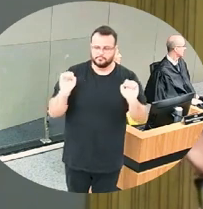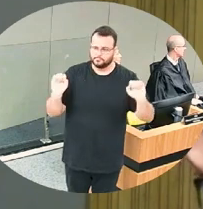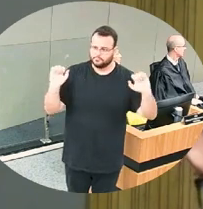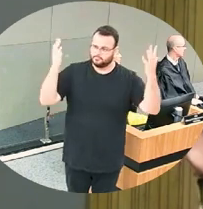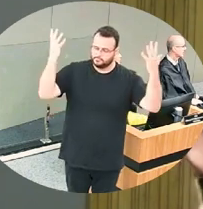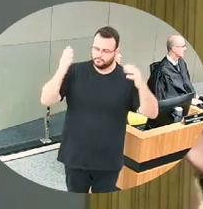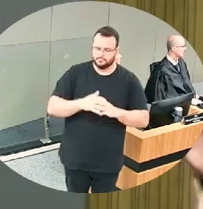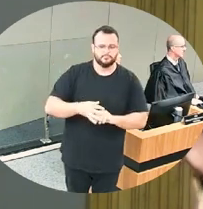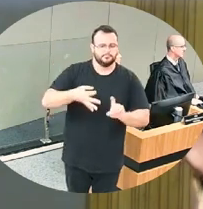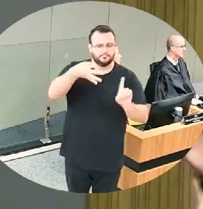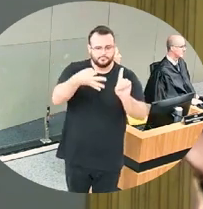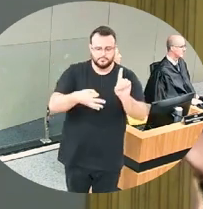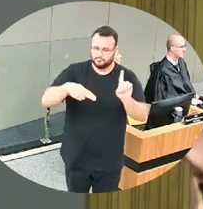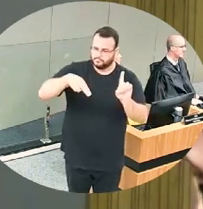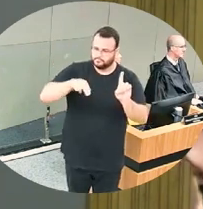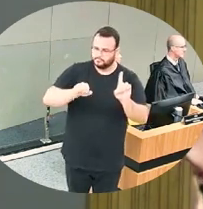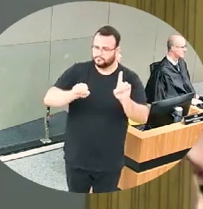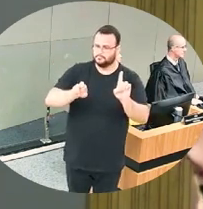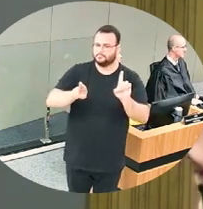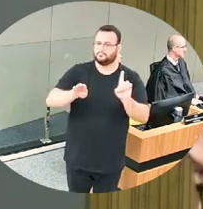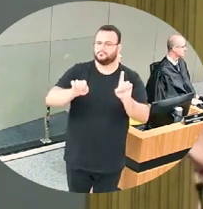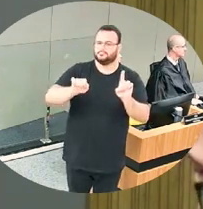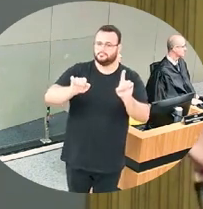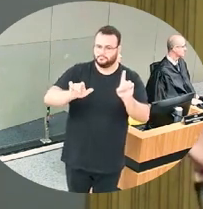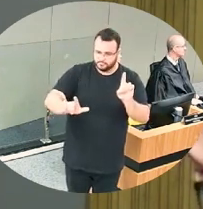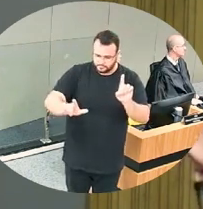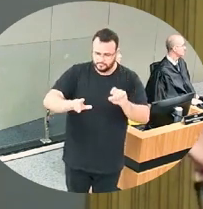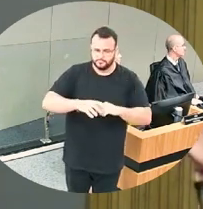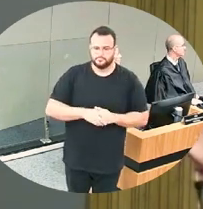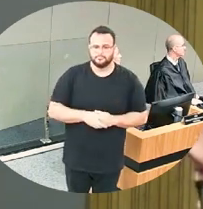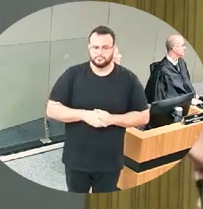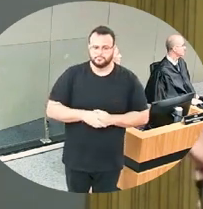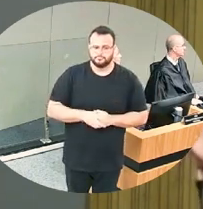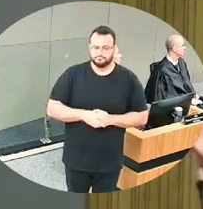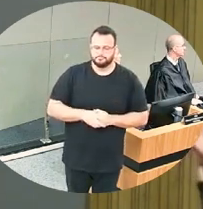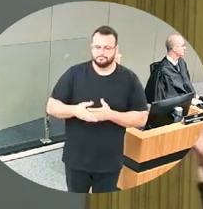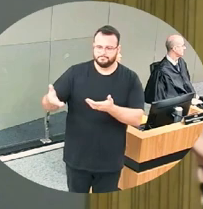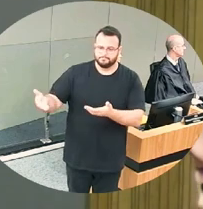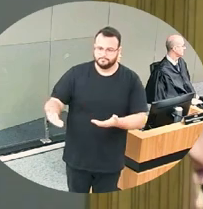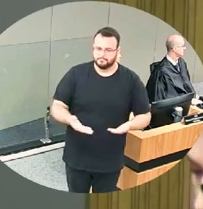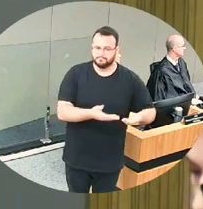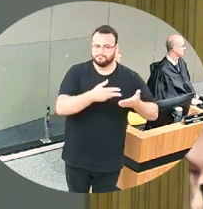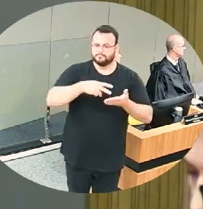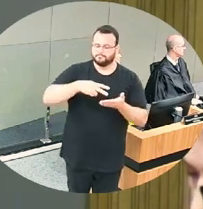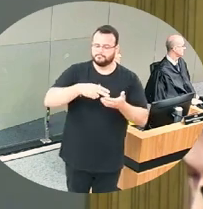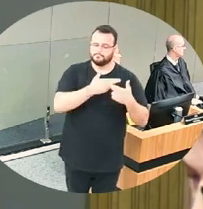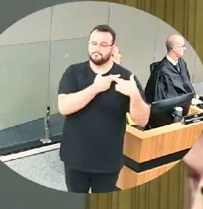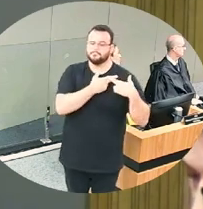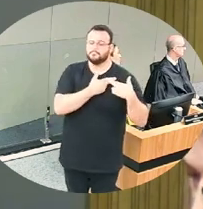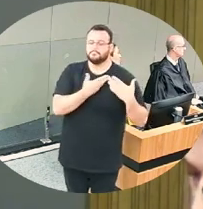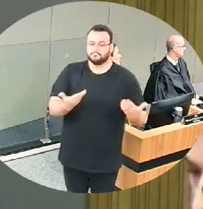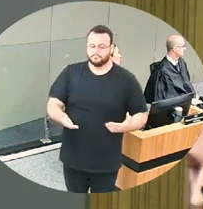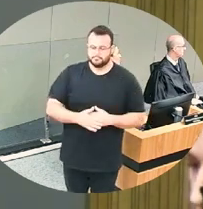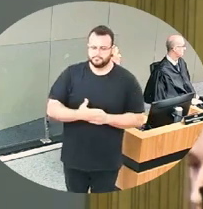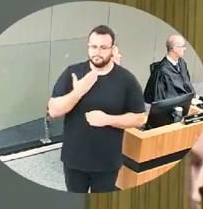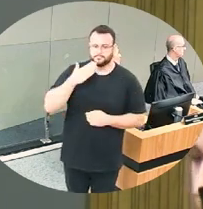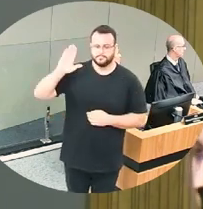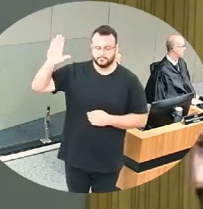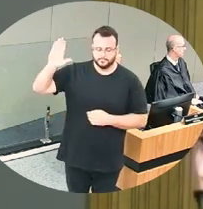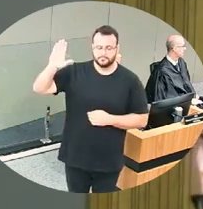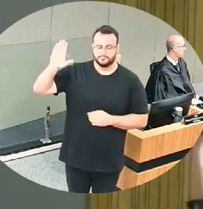excelentíssimo Desembargador narbal Antônio de Mendonça filete prestou o seguinte compromisso